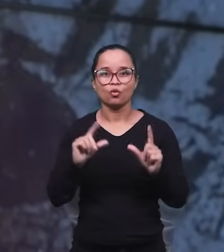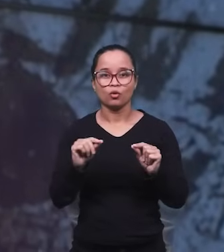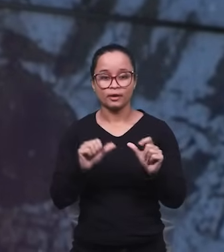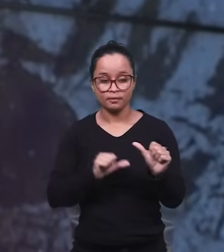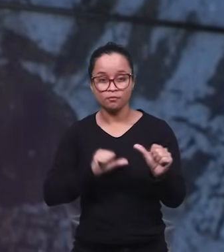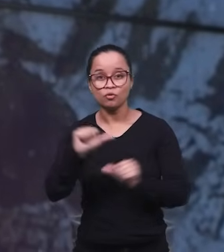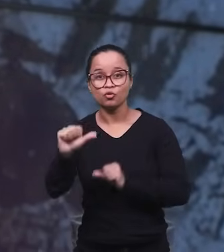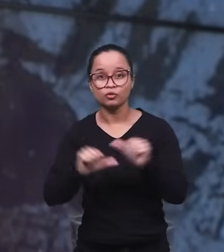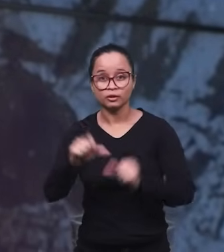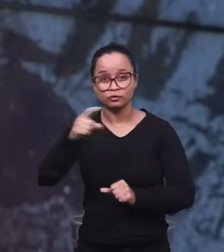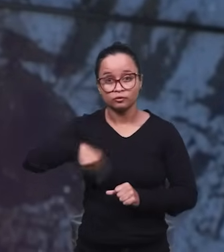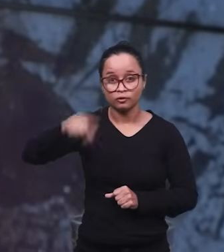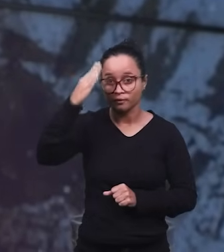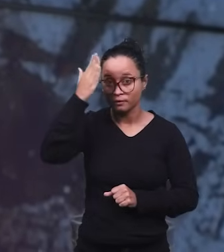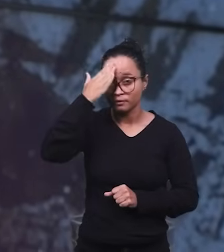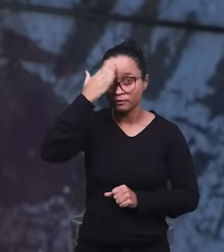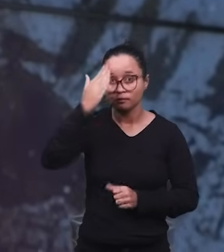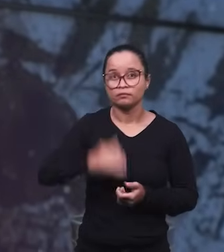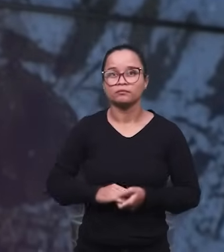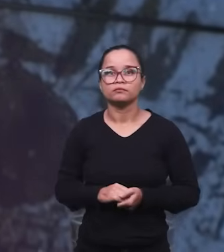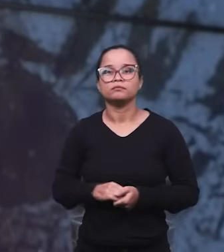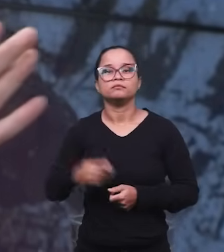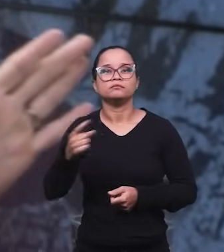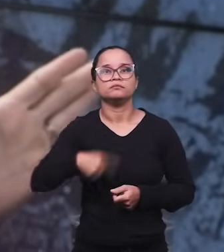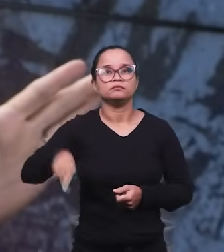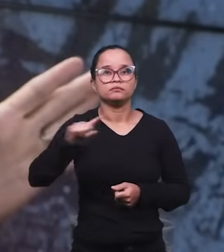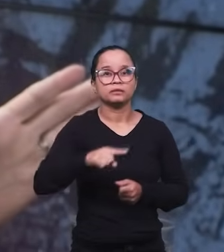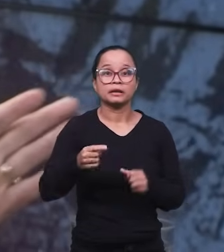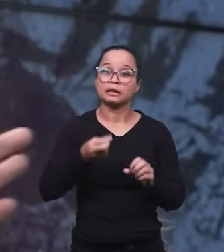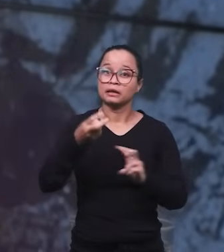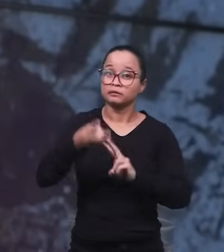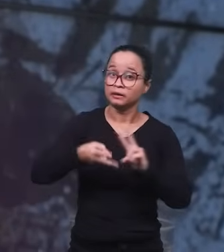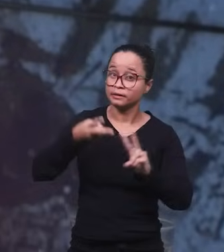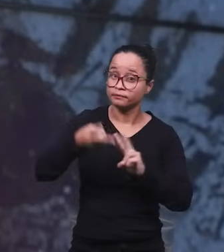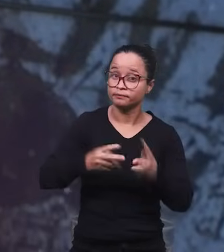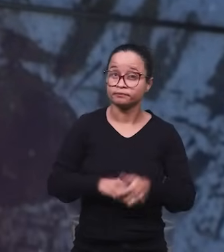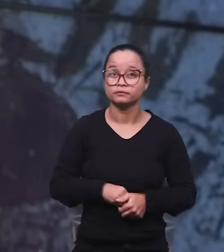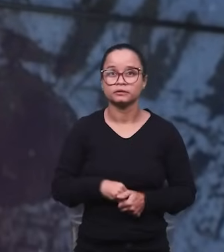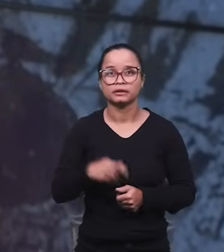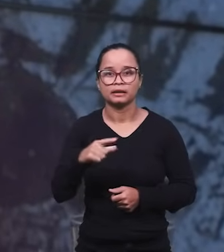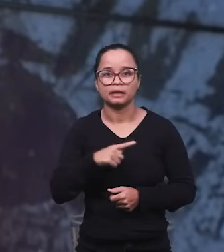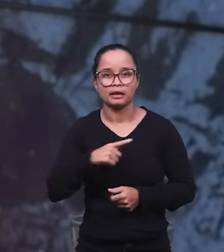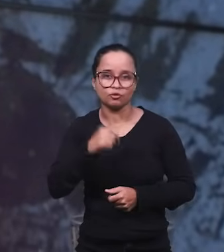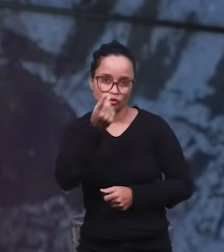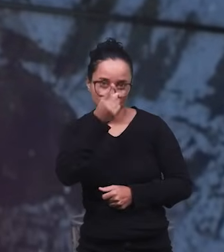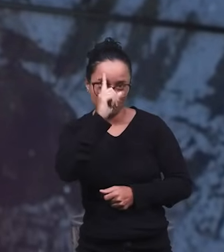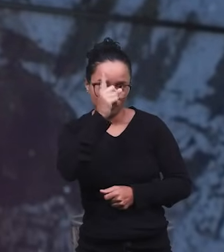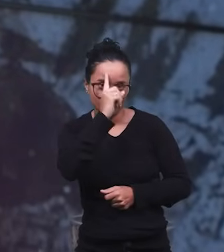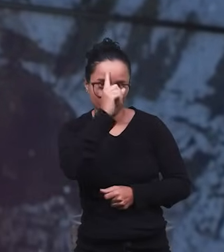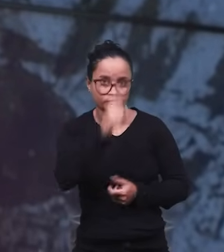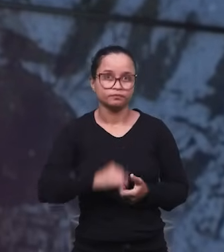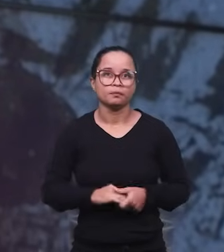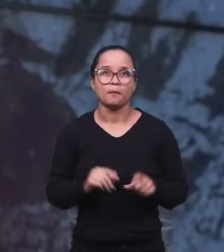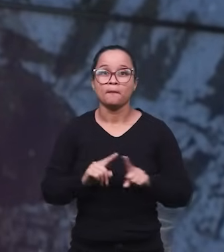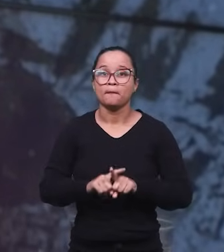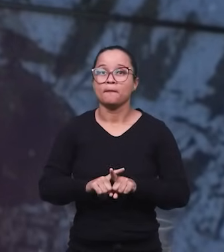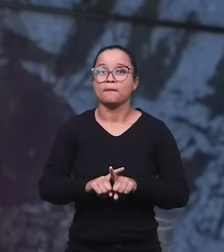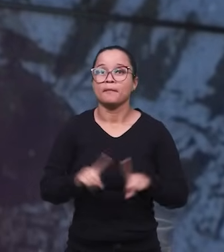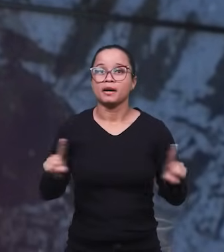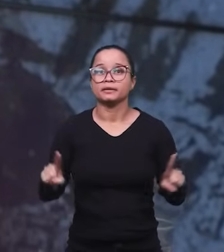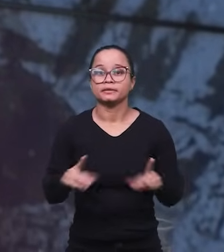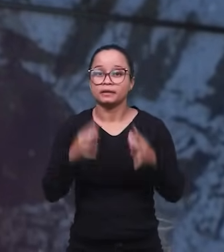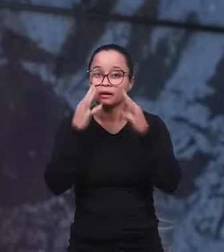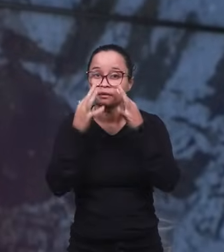altera a nossa compreensão? Altera a compreensão, nós já vimos na questão do trem que altera a nossa compreensão no dia a dia. Mas a